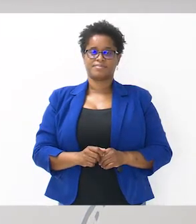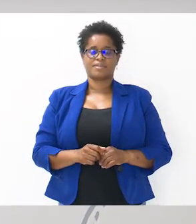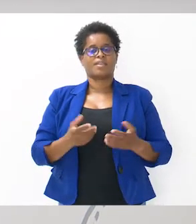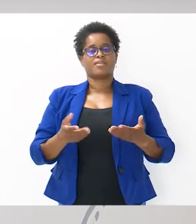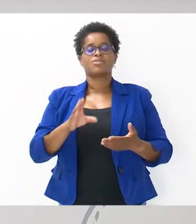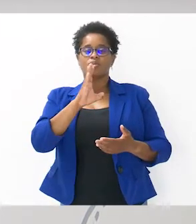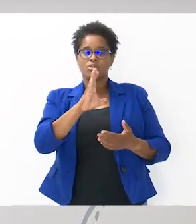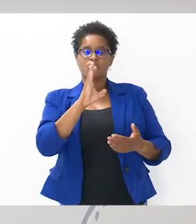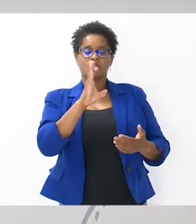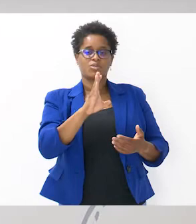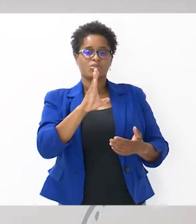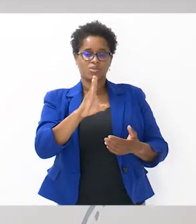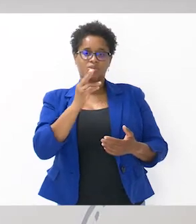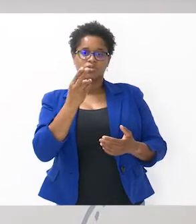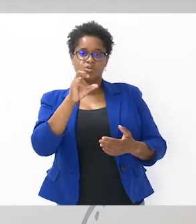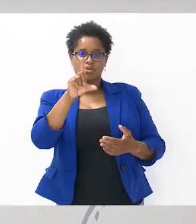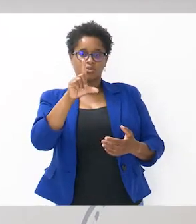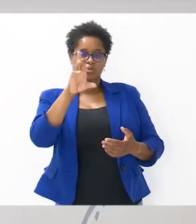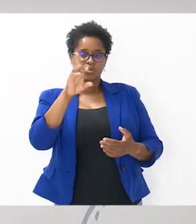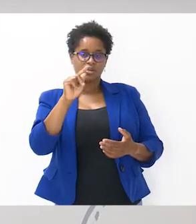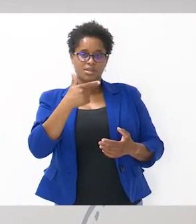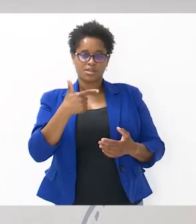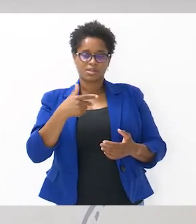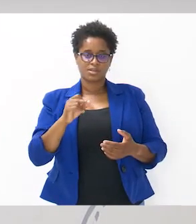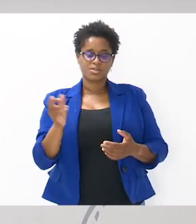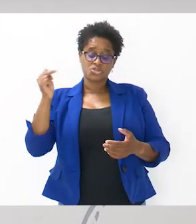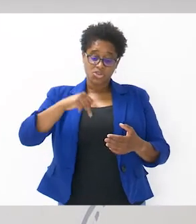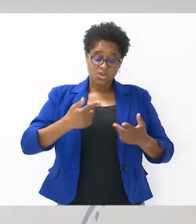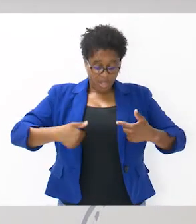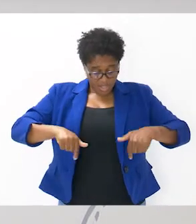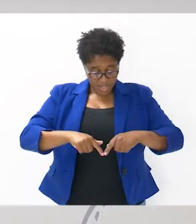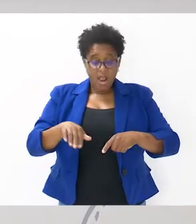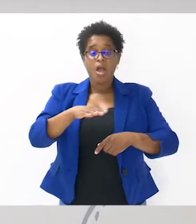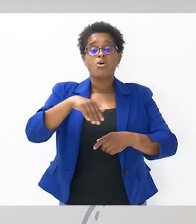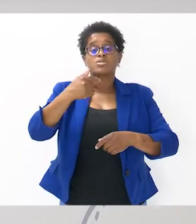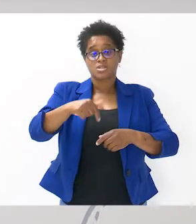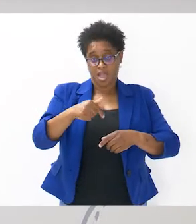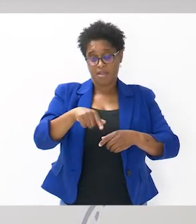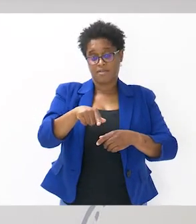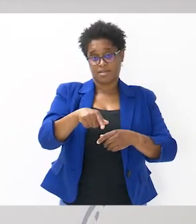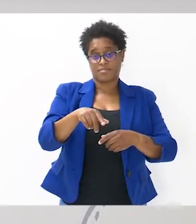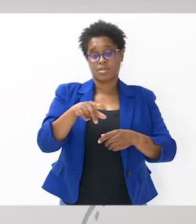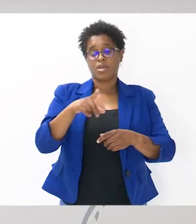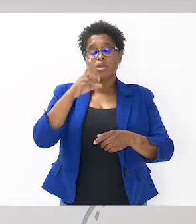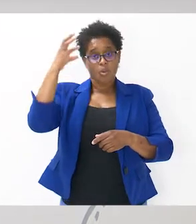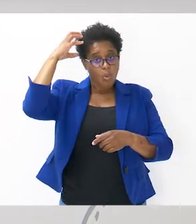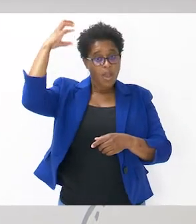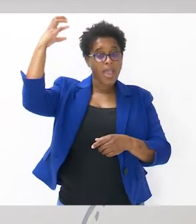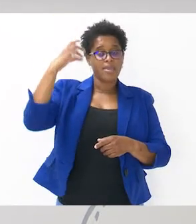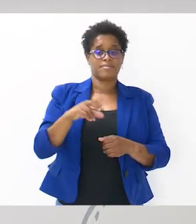Então Julieta chegou na sala onde se encontrava o